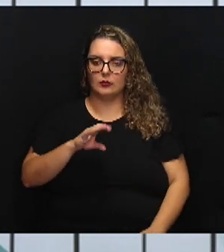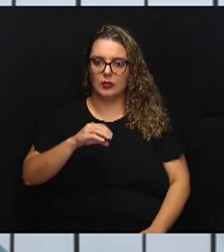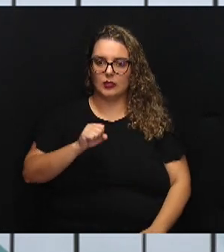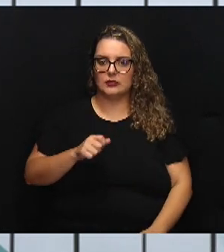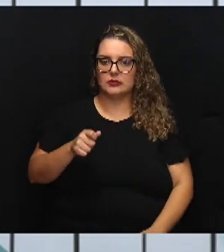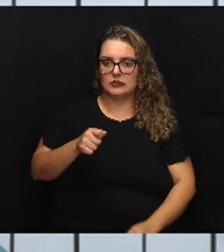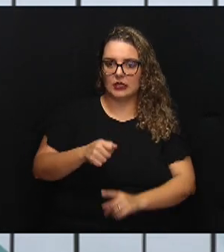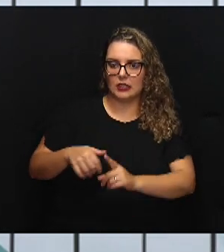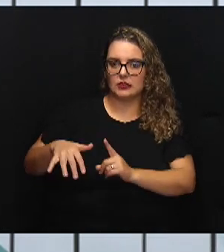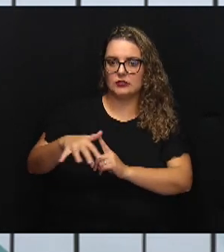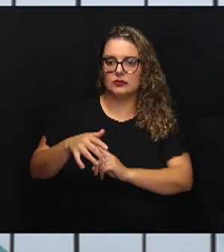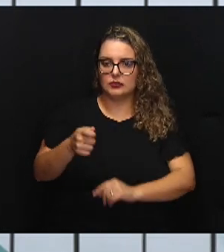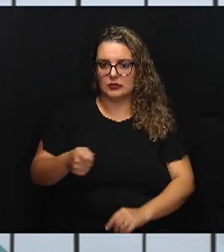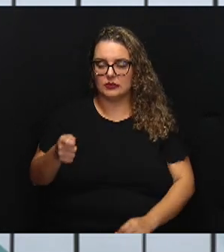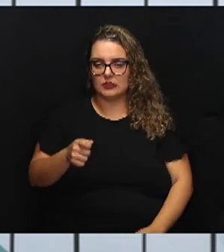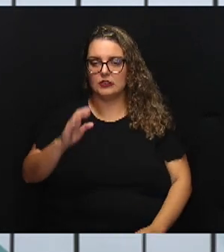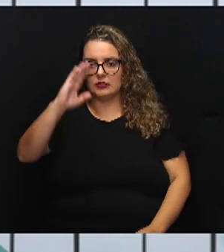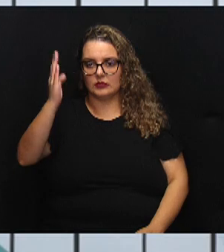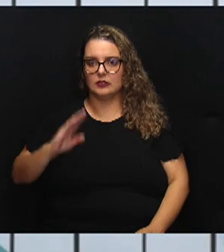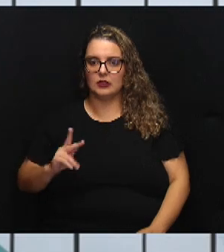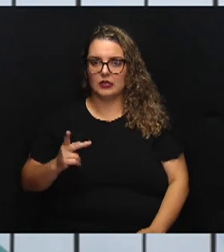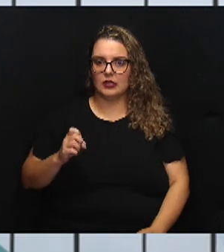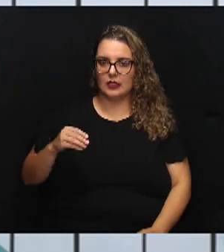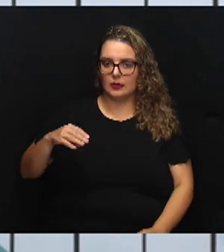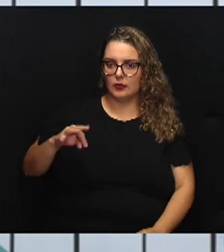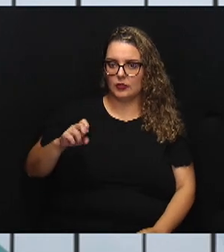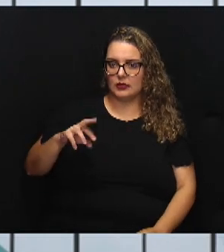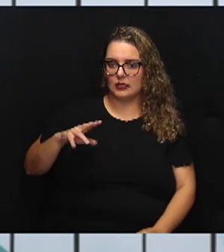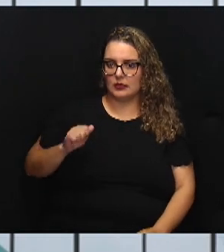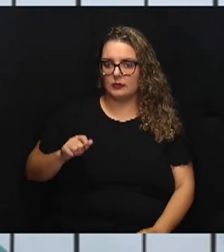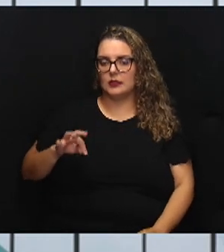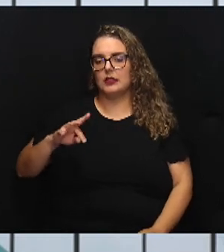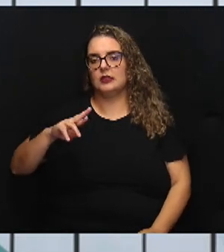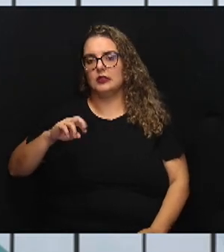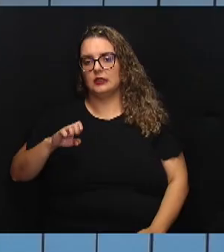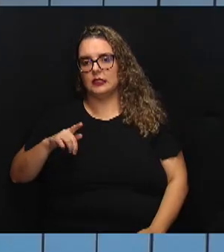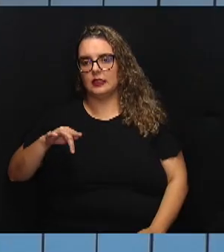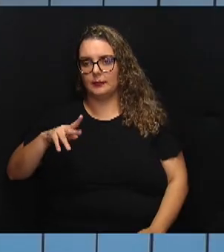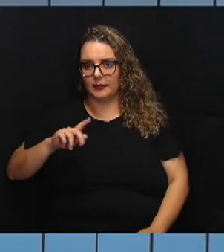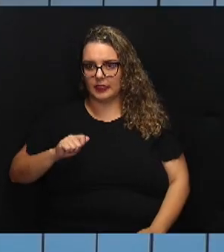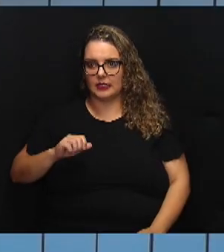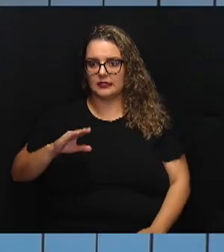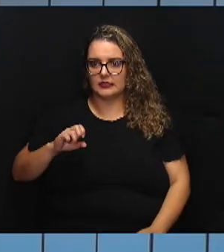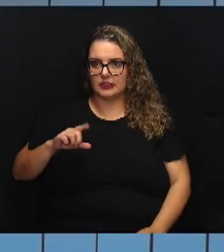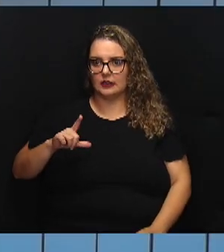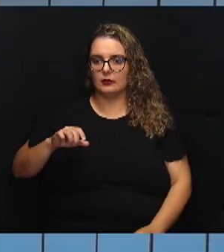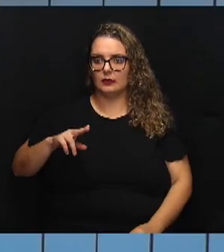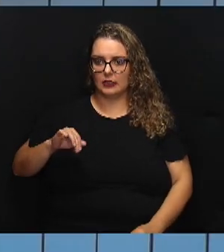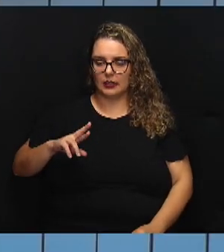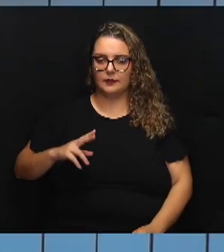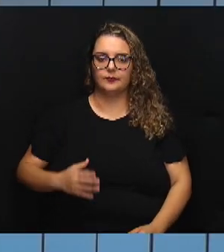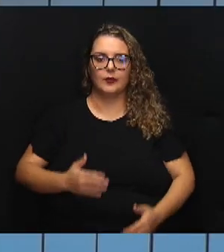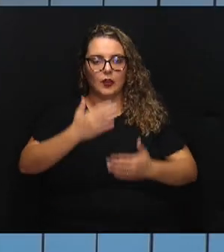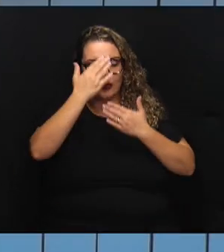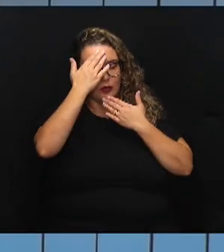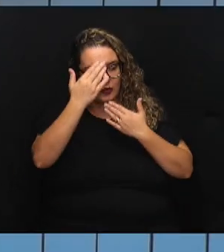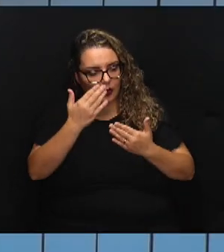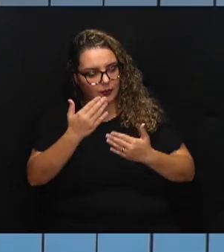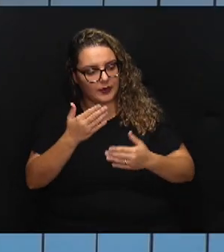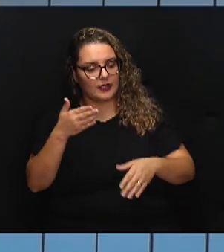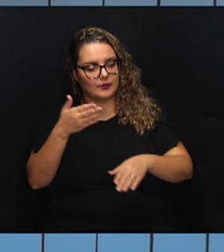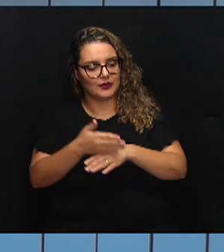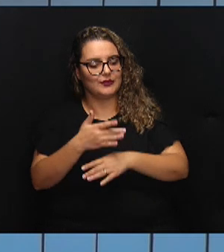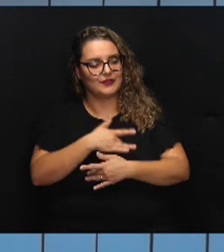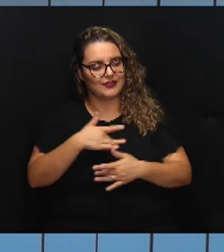de Hematologia, Hemoterapia e Terapia Celular. Doutora Ana, muito obrigada pela sua participação aqui no